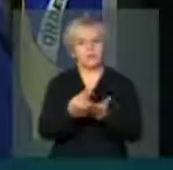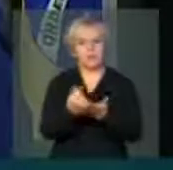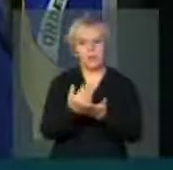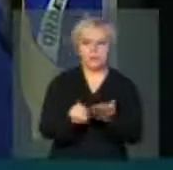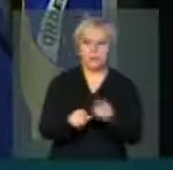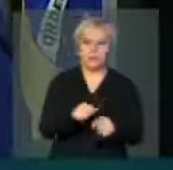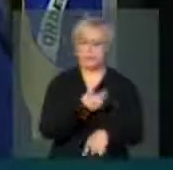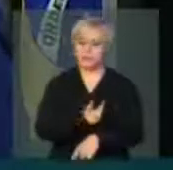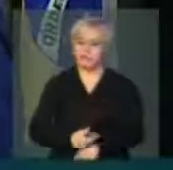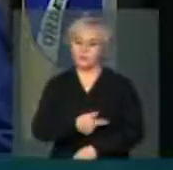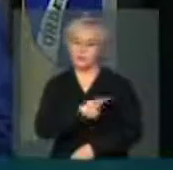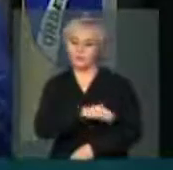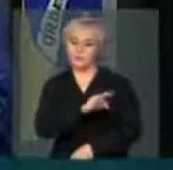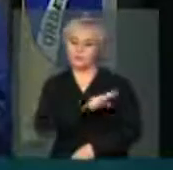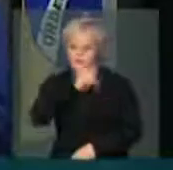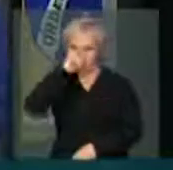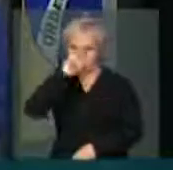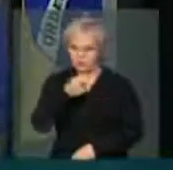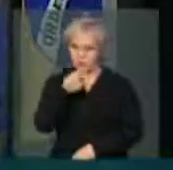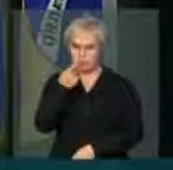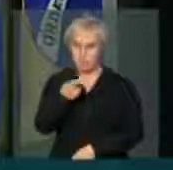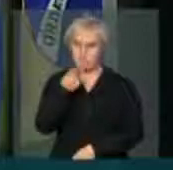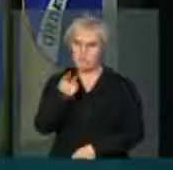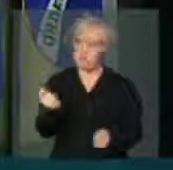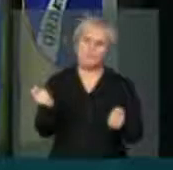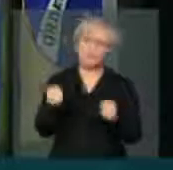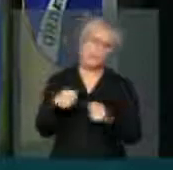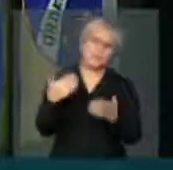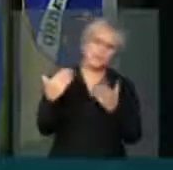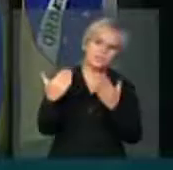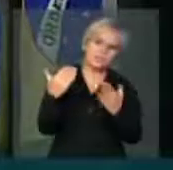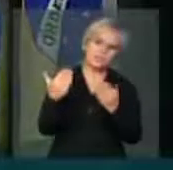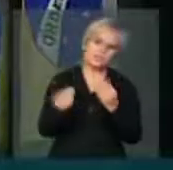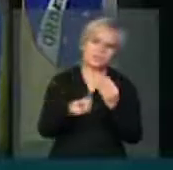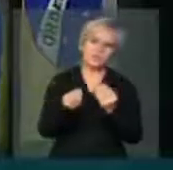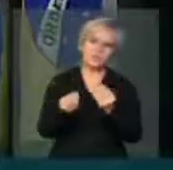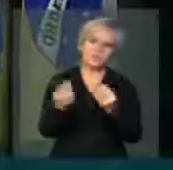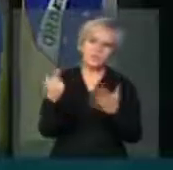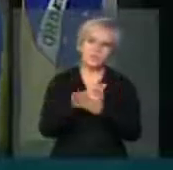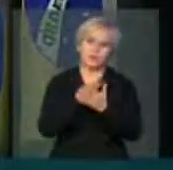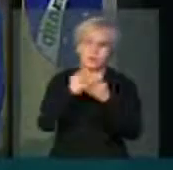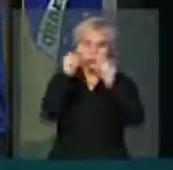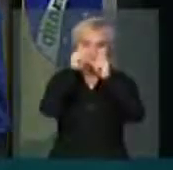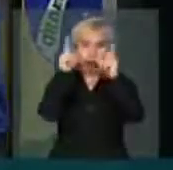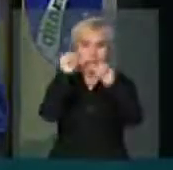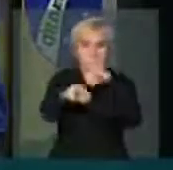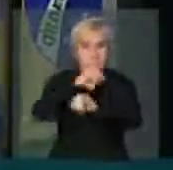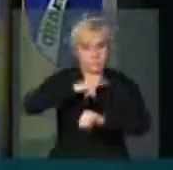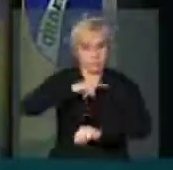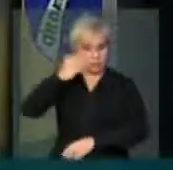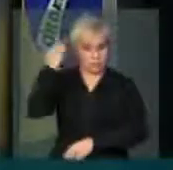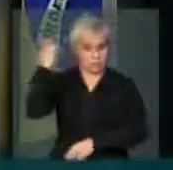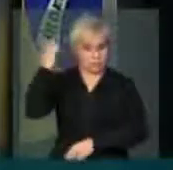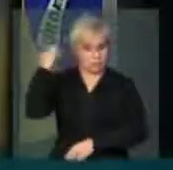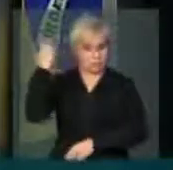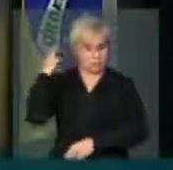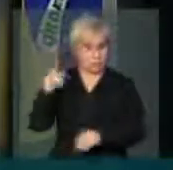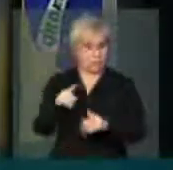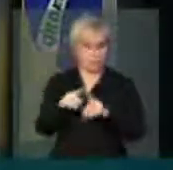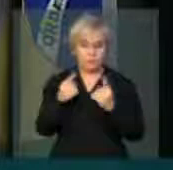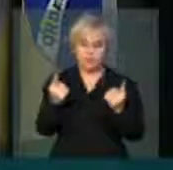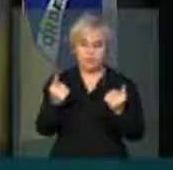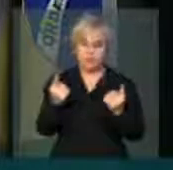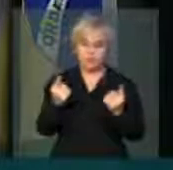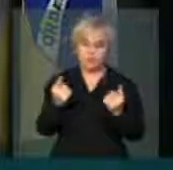governo petista quisesse, poderia ter levado em conta os indícios, os alertas que foram feitos e evitado